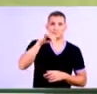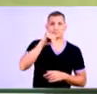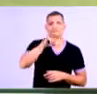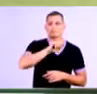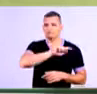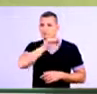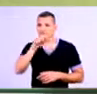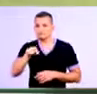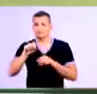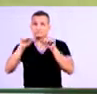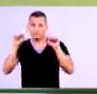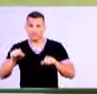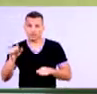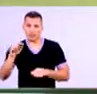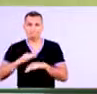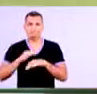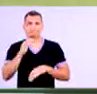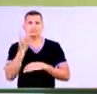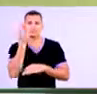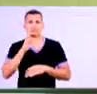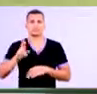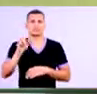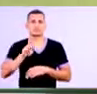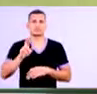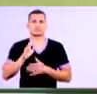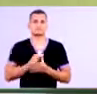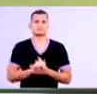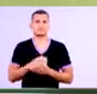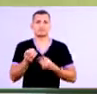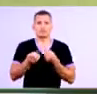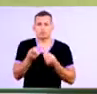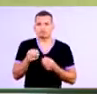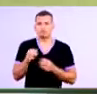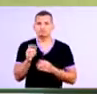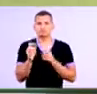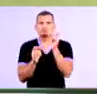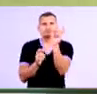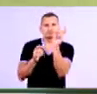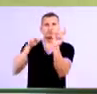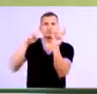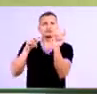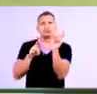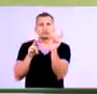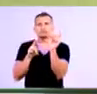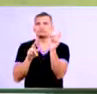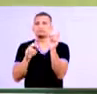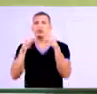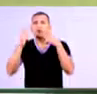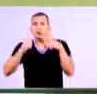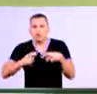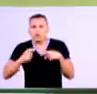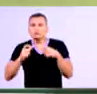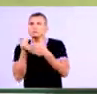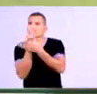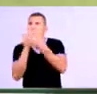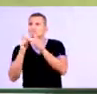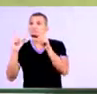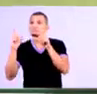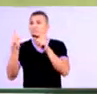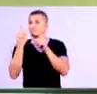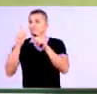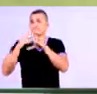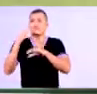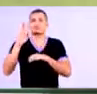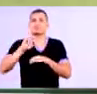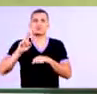seja mais fácil do uso do usuário. Por exemplo, de que lado vai ficar o menu, onde deve ser colocada a imagem para chamar mais a atenção do usuário,